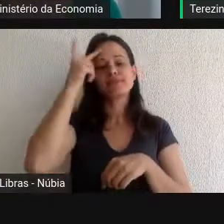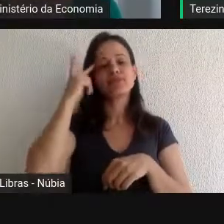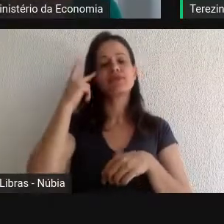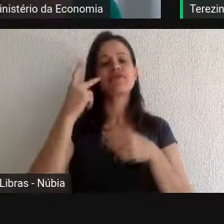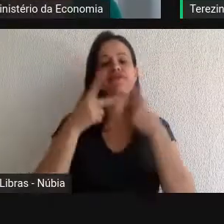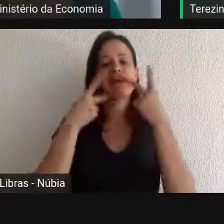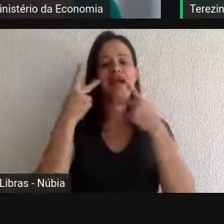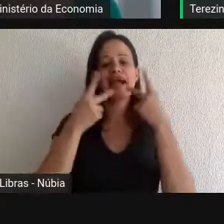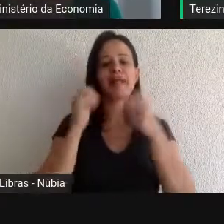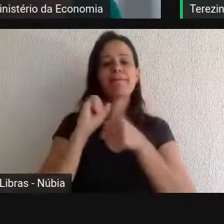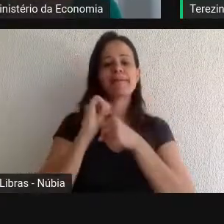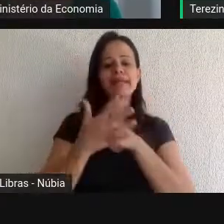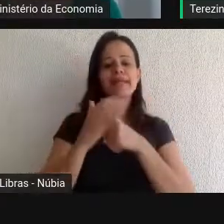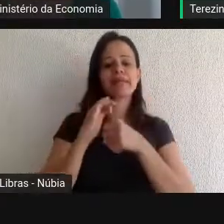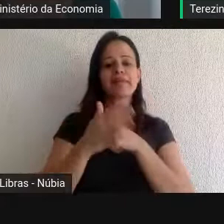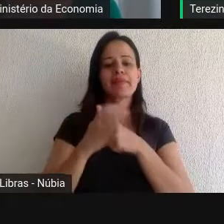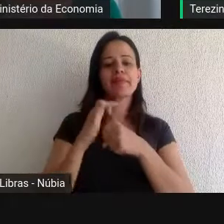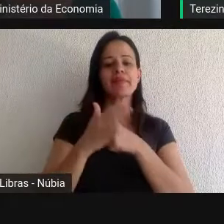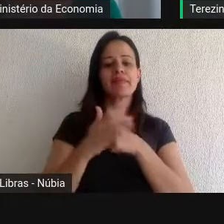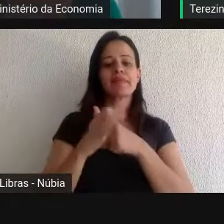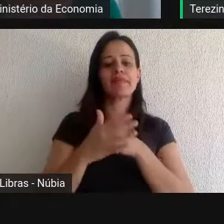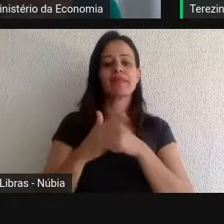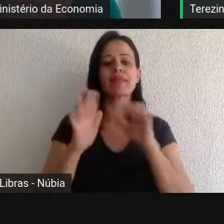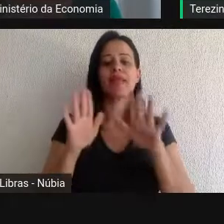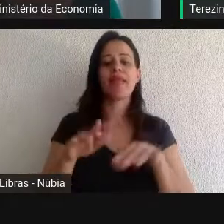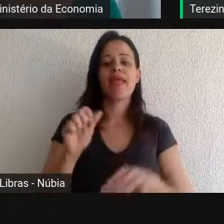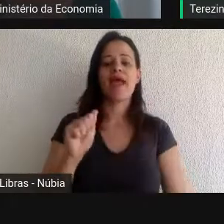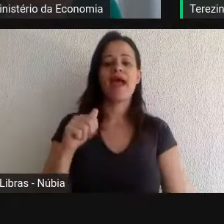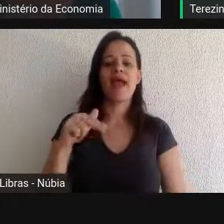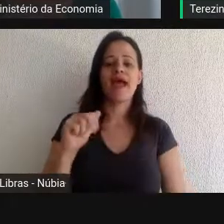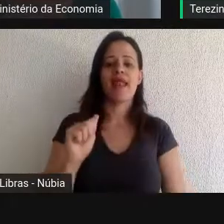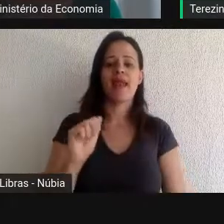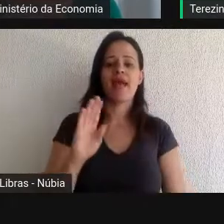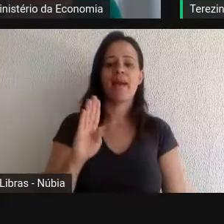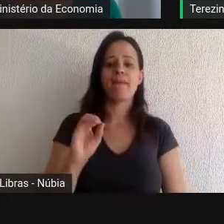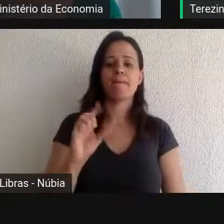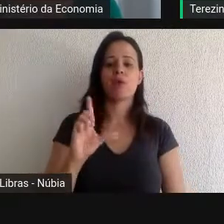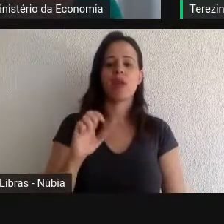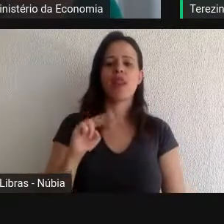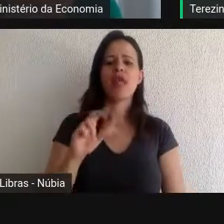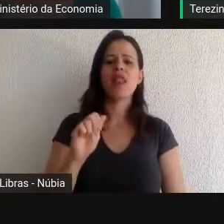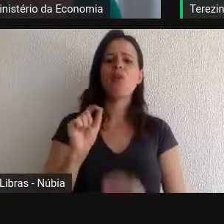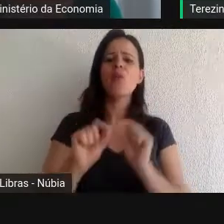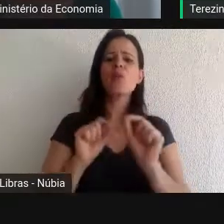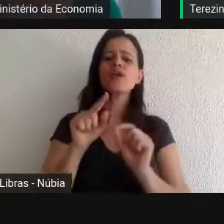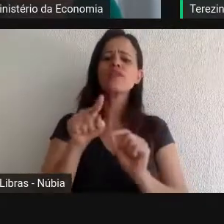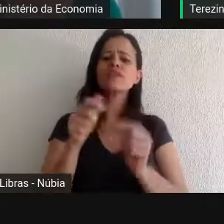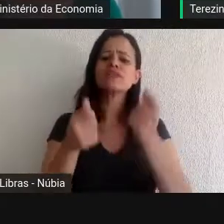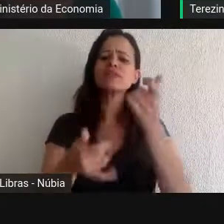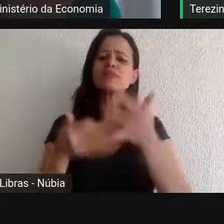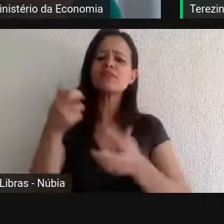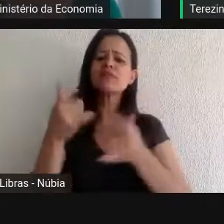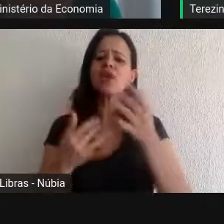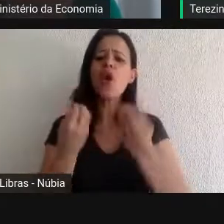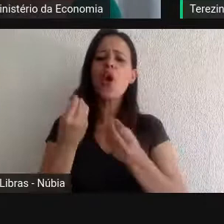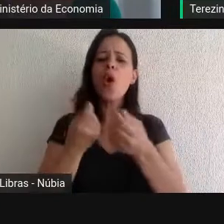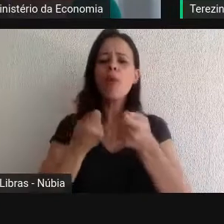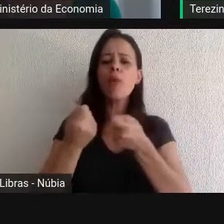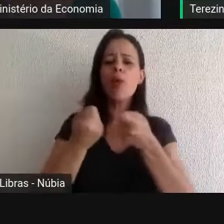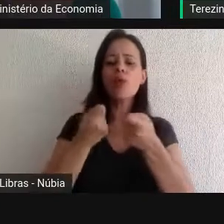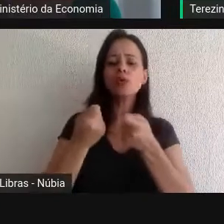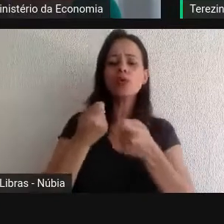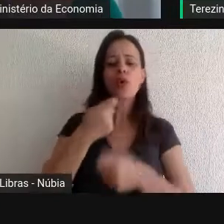pandemia. Lívia, vem da Ana Bolena. O que você diria sobre controle e fiscalização da aquisição